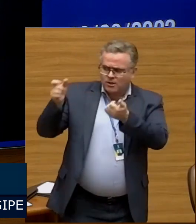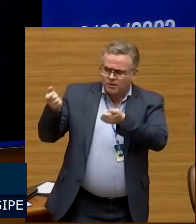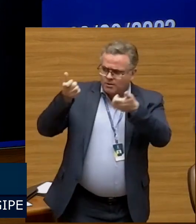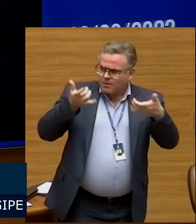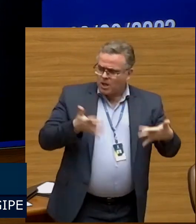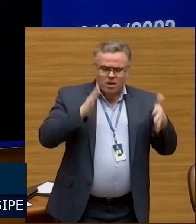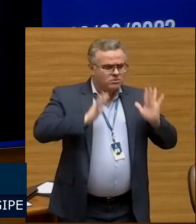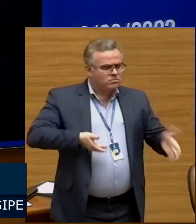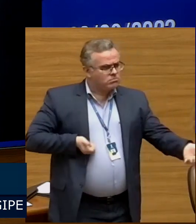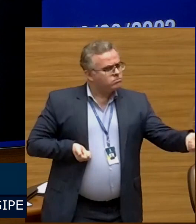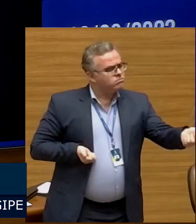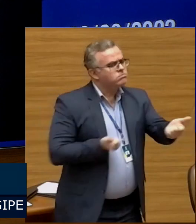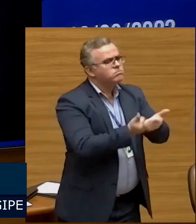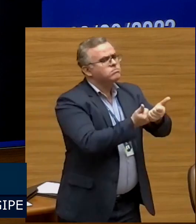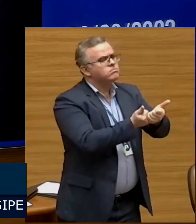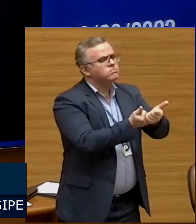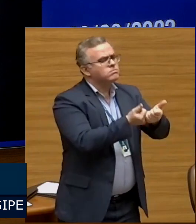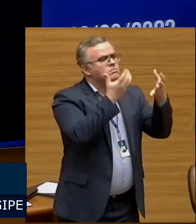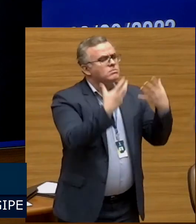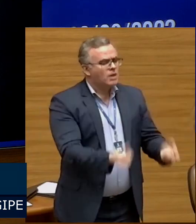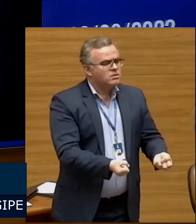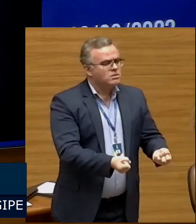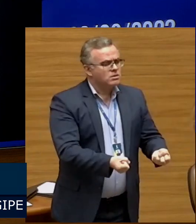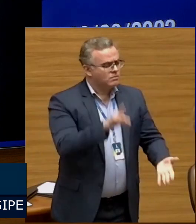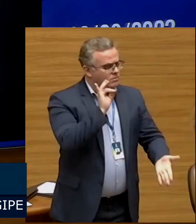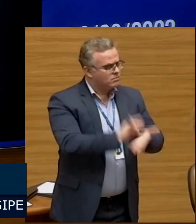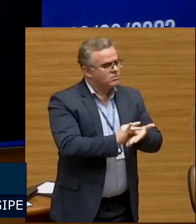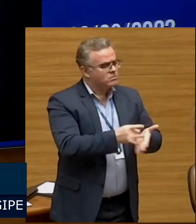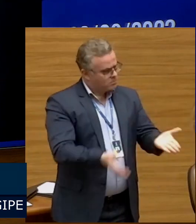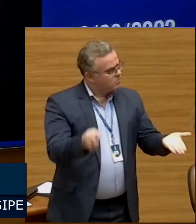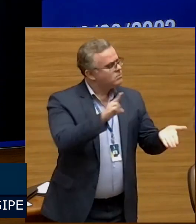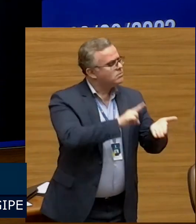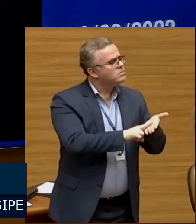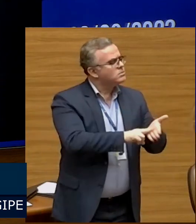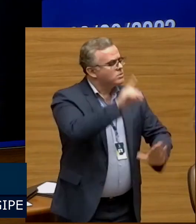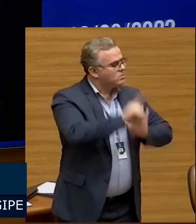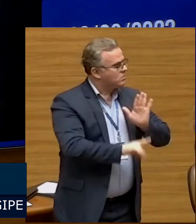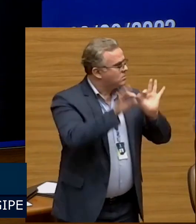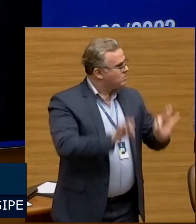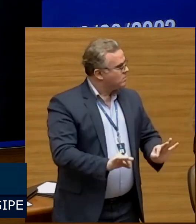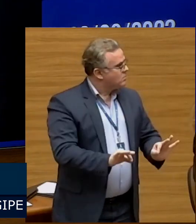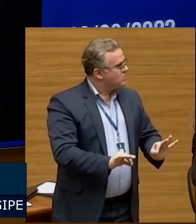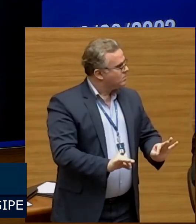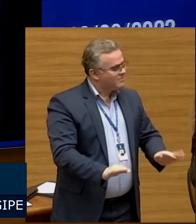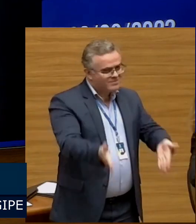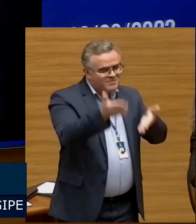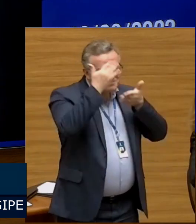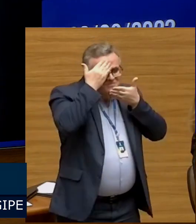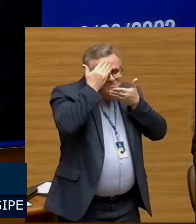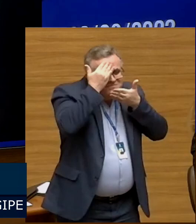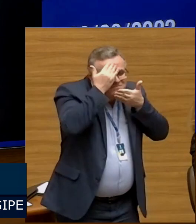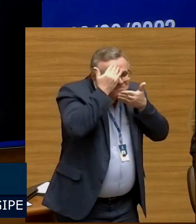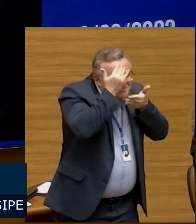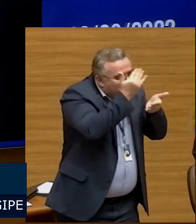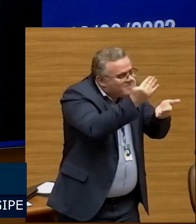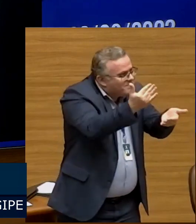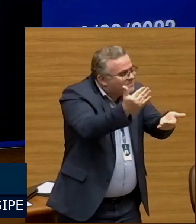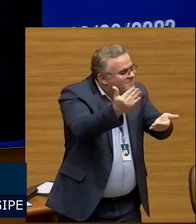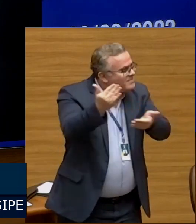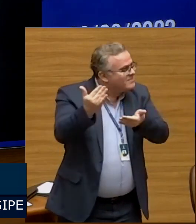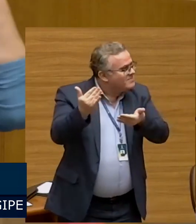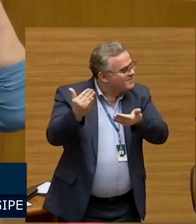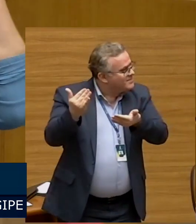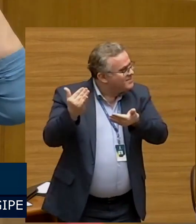apoiadora dessa causa, que é a garantia de um direito. Obrigada.